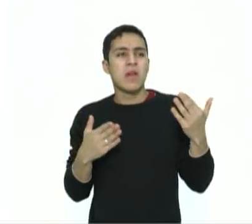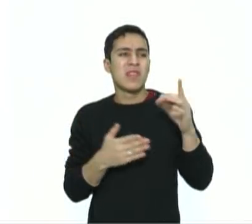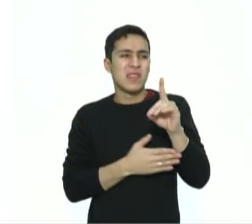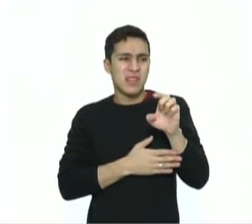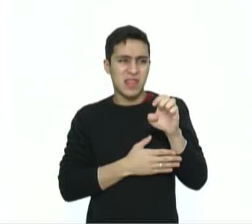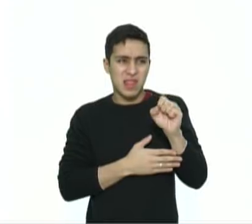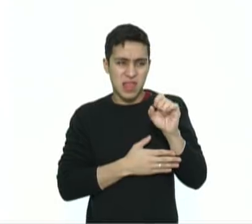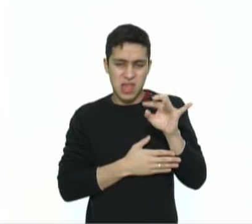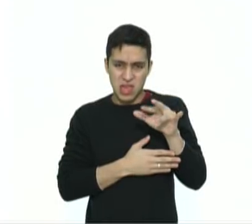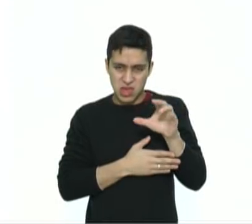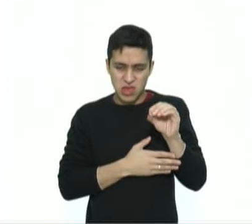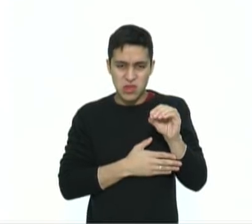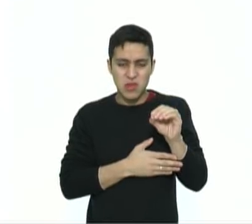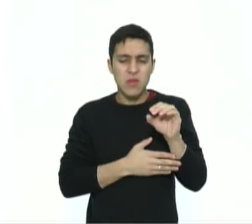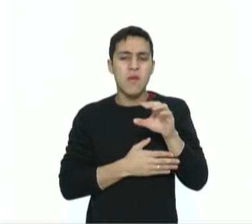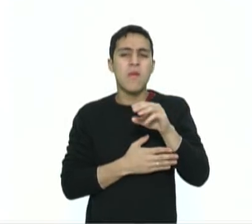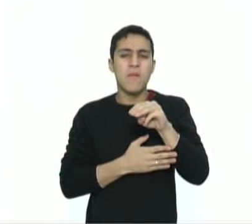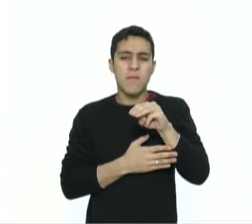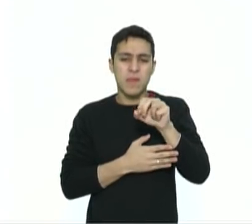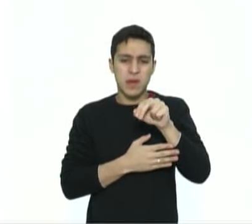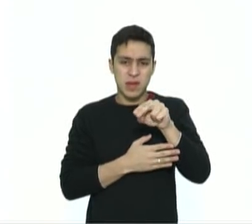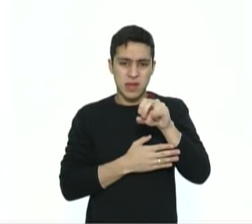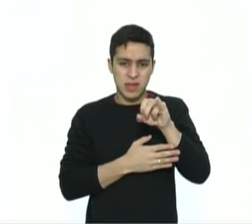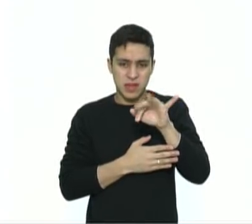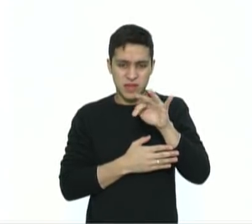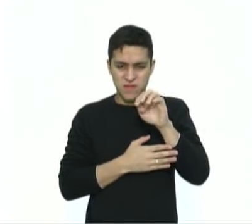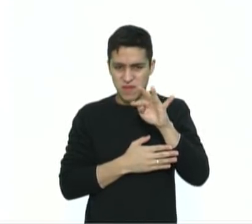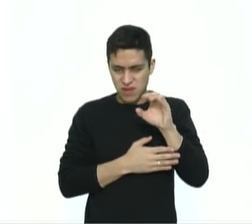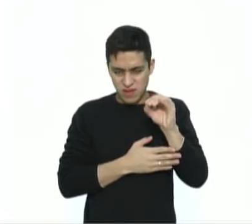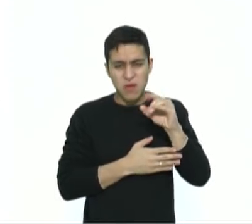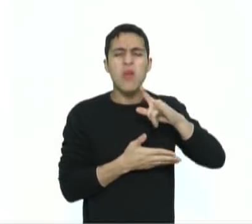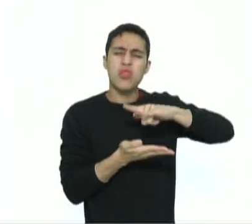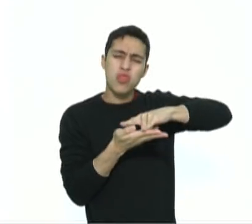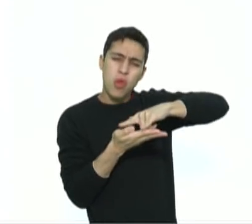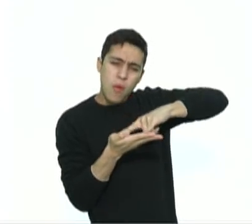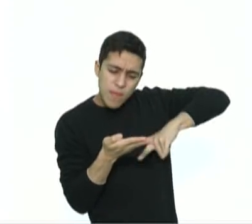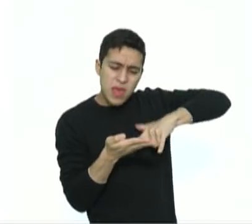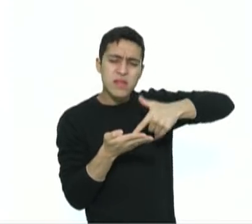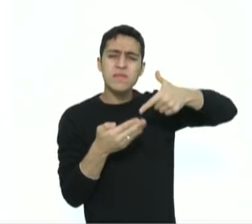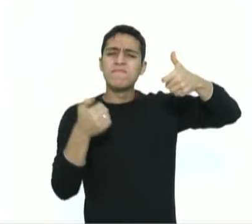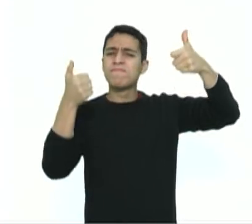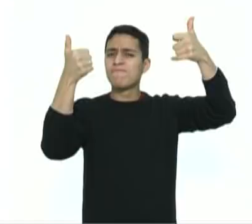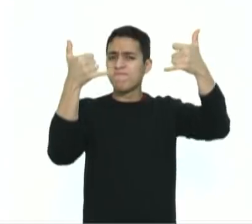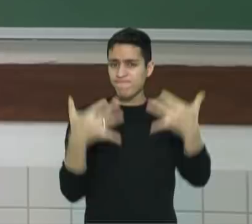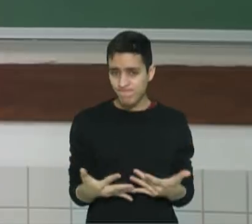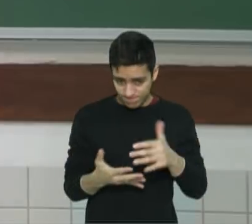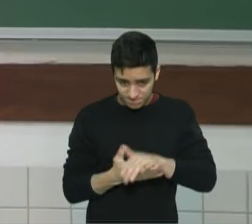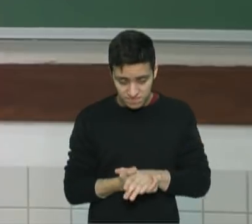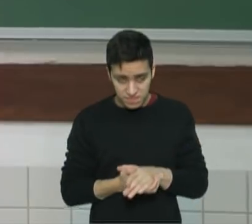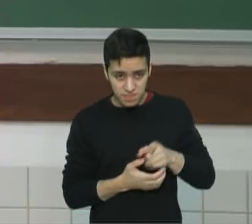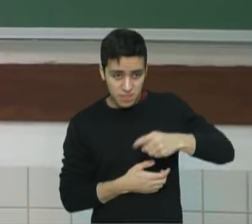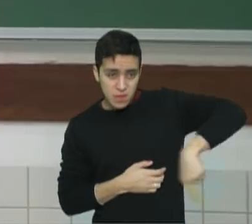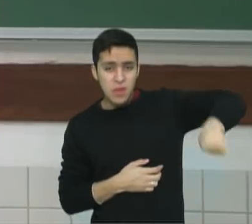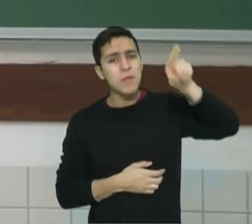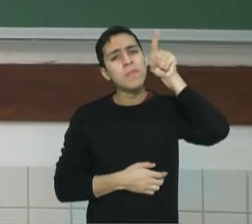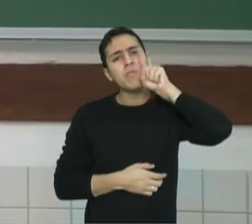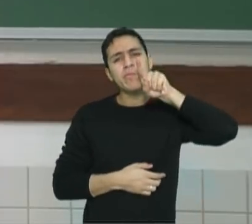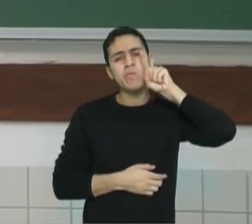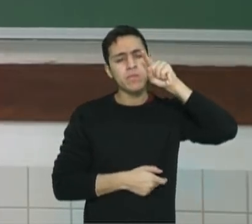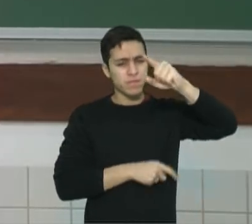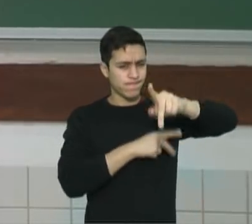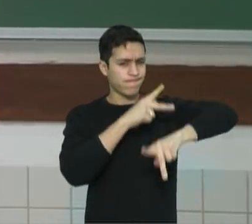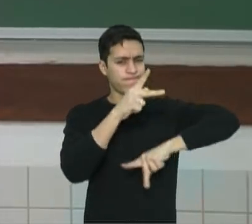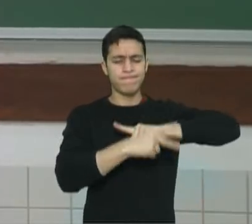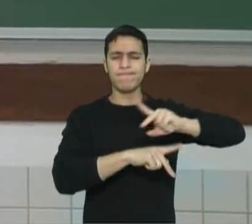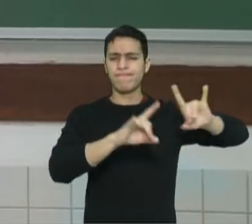O Destino Manifesto diz na íntegra do documento que os norte-americanos são o povo eleito.